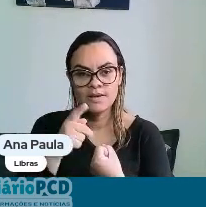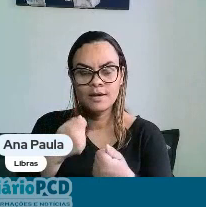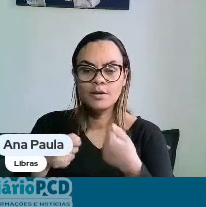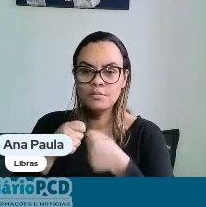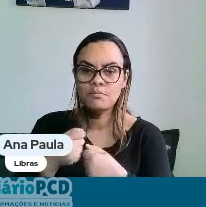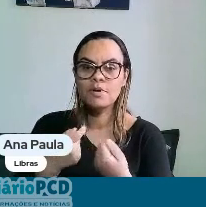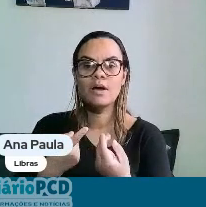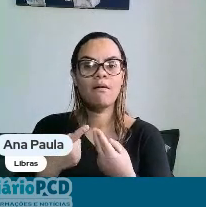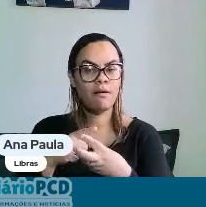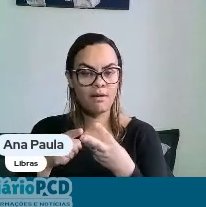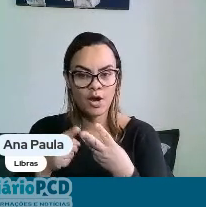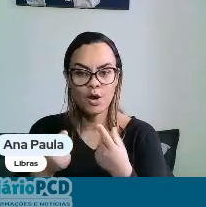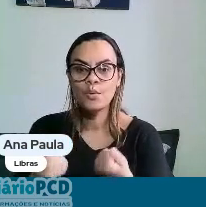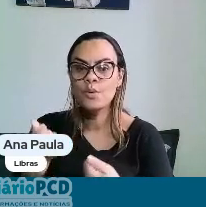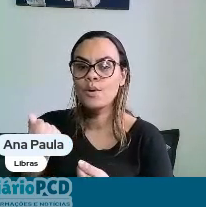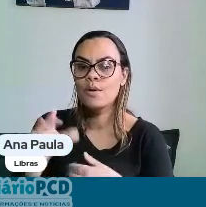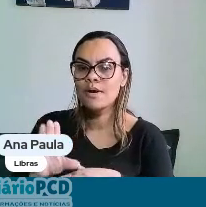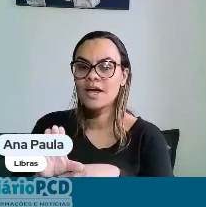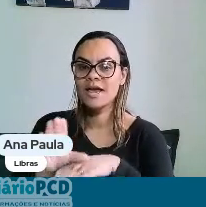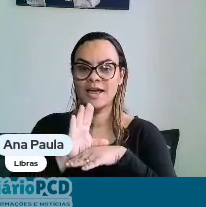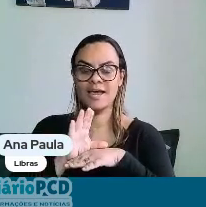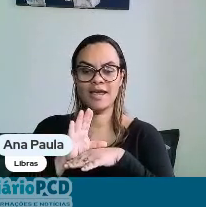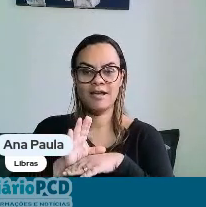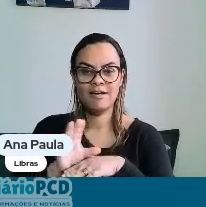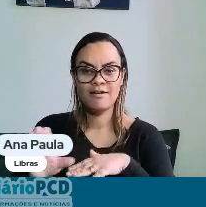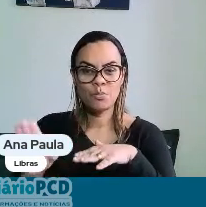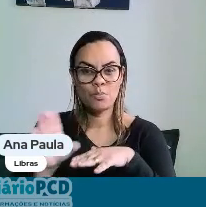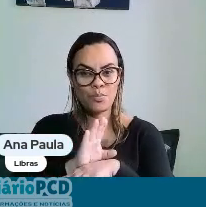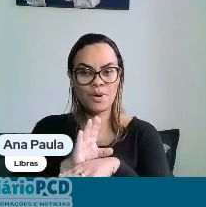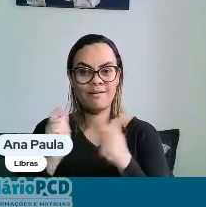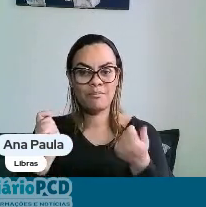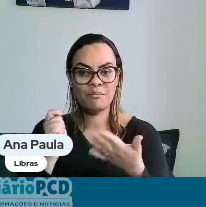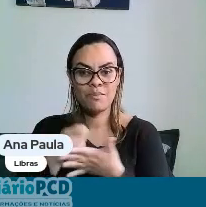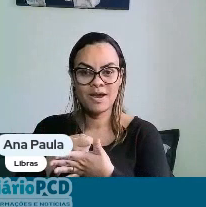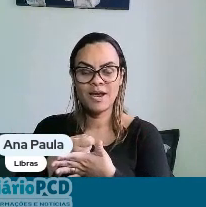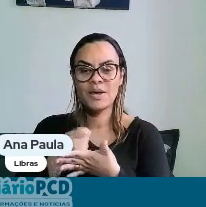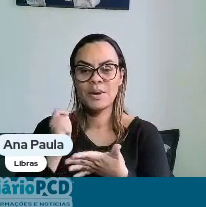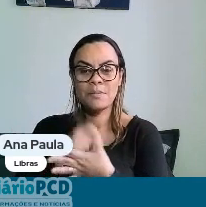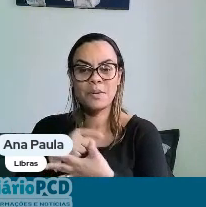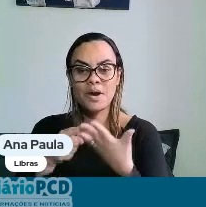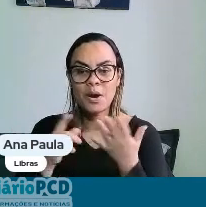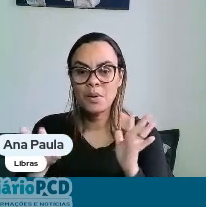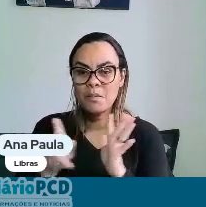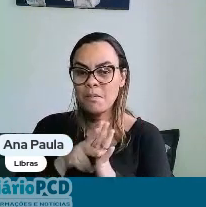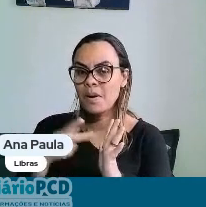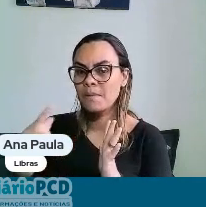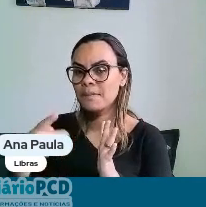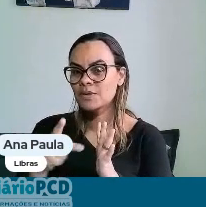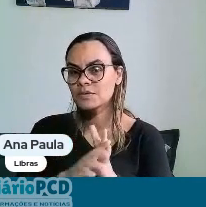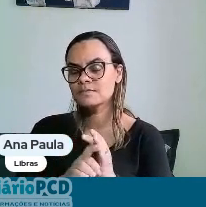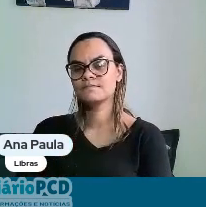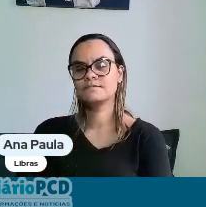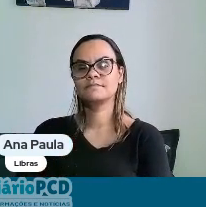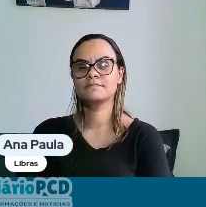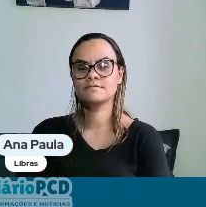e financeira de poder ter as suas receitas e definir quais são as suas receitas, de